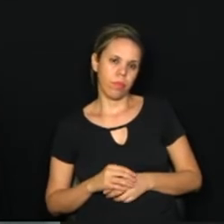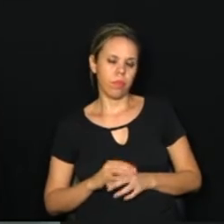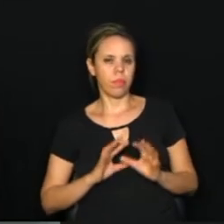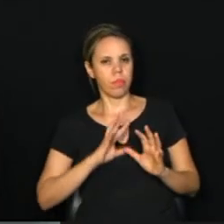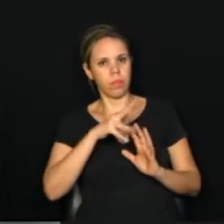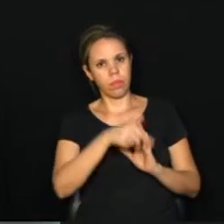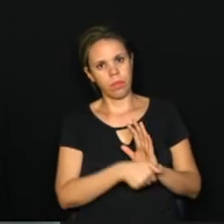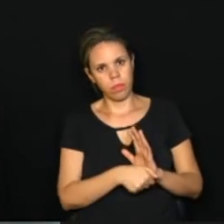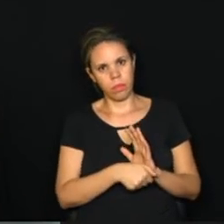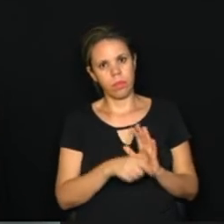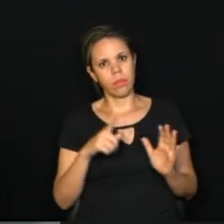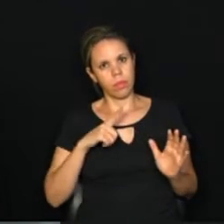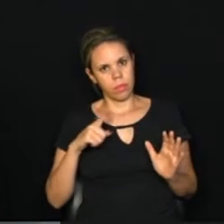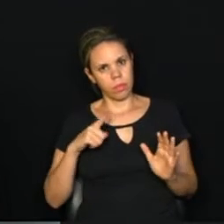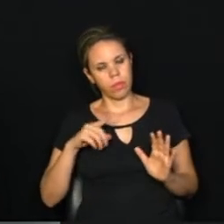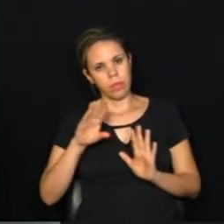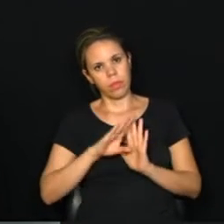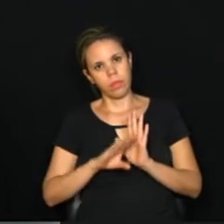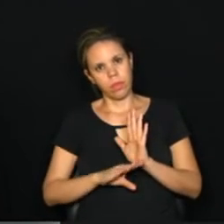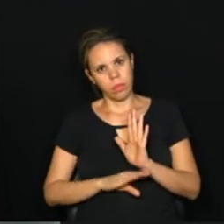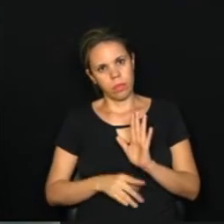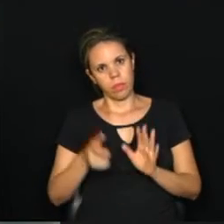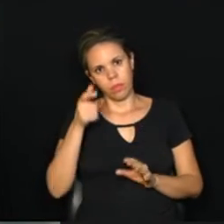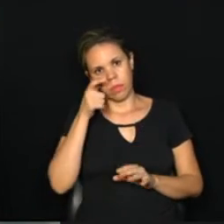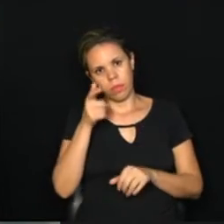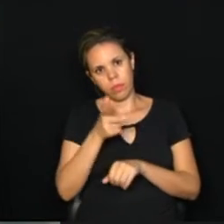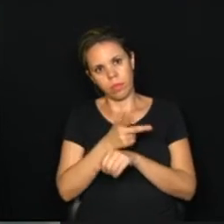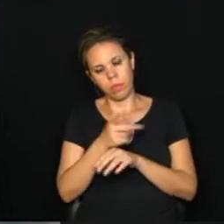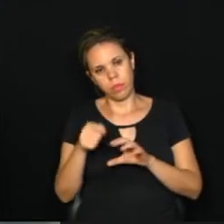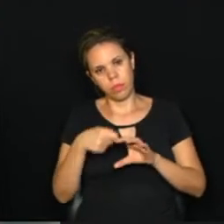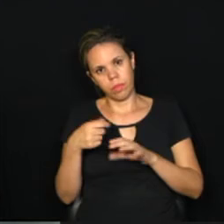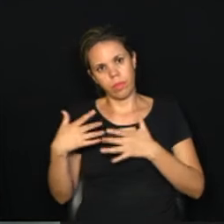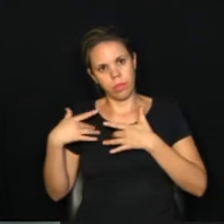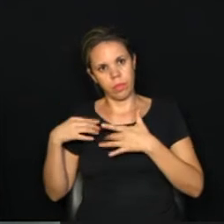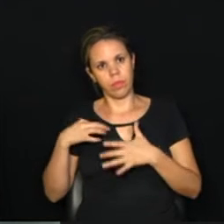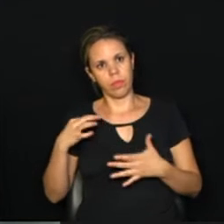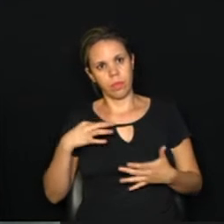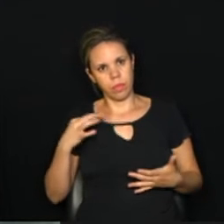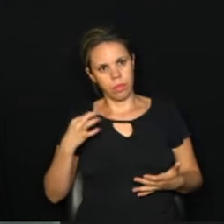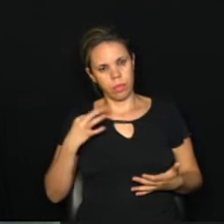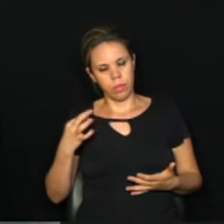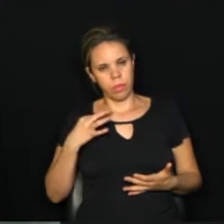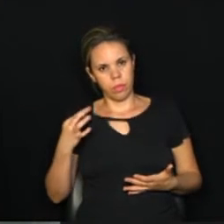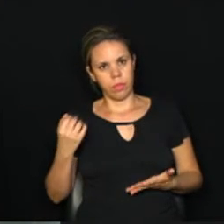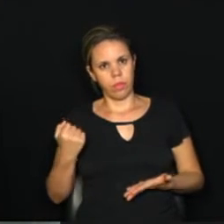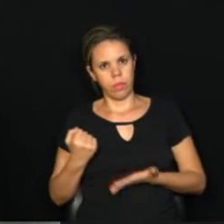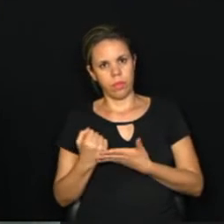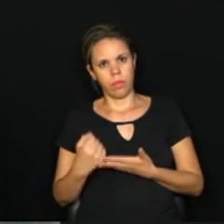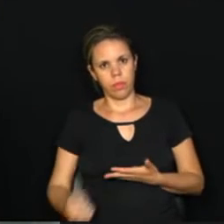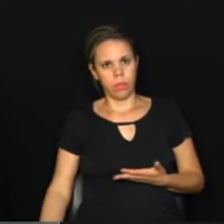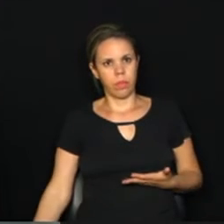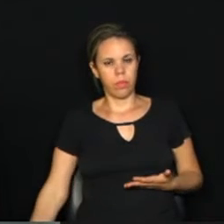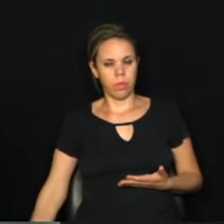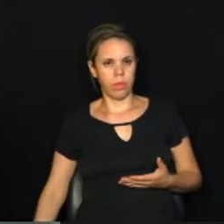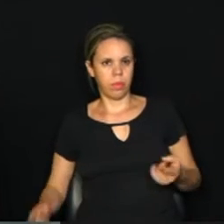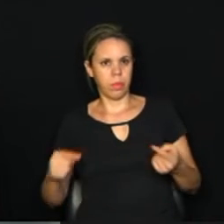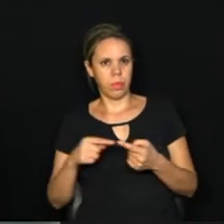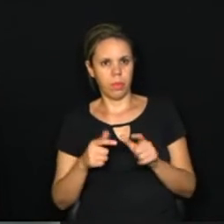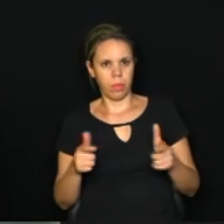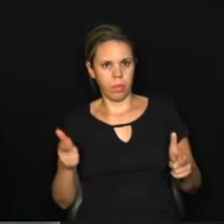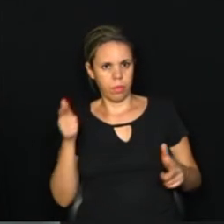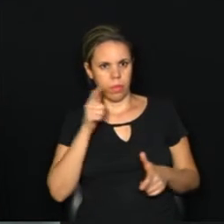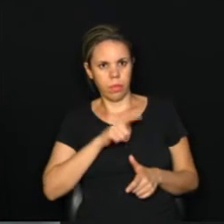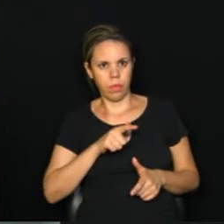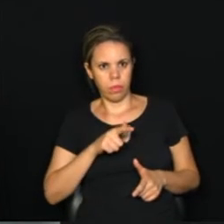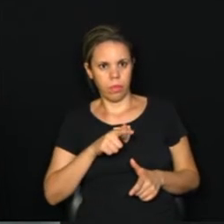ambiental, eles têm aquele programa de vigilância solidária que tem um alcance muito grande